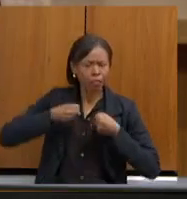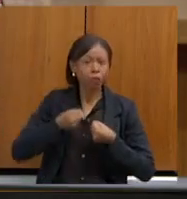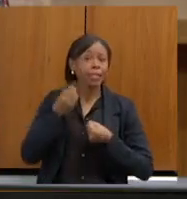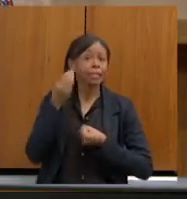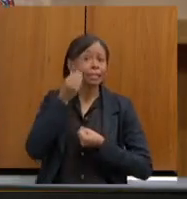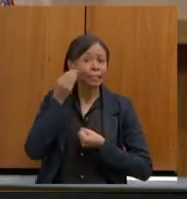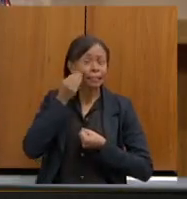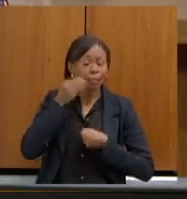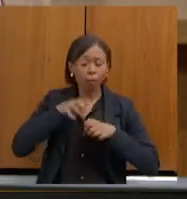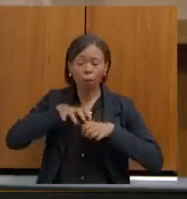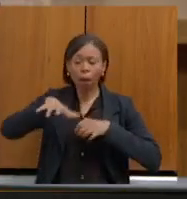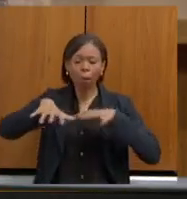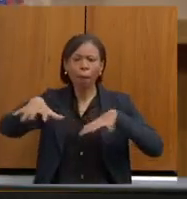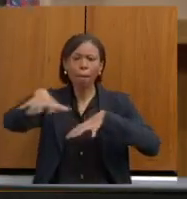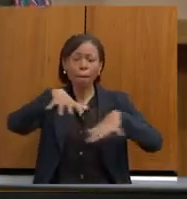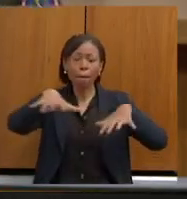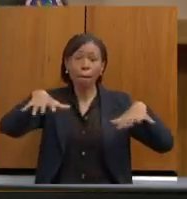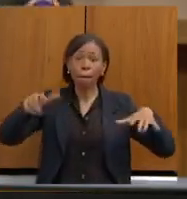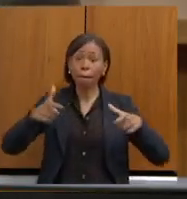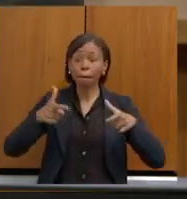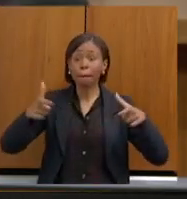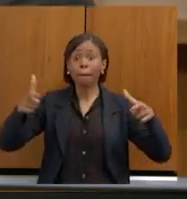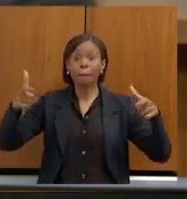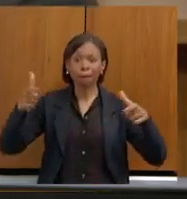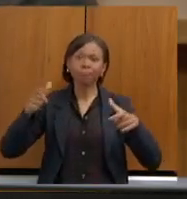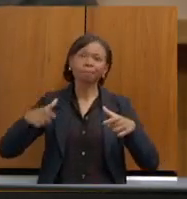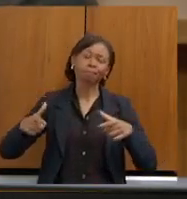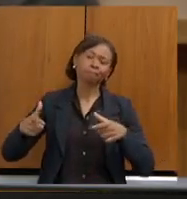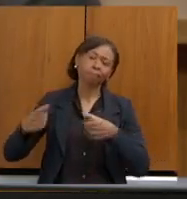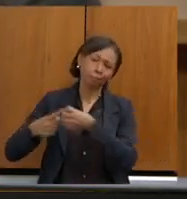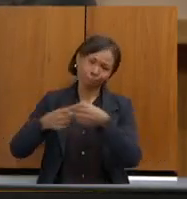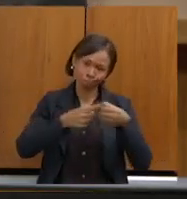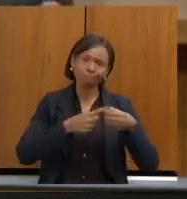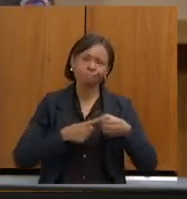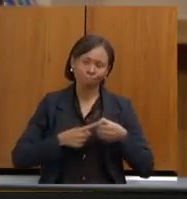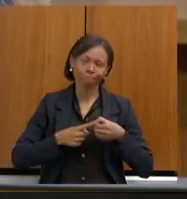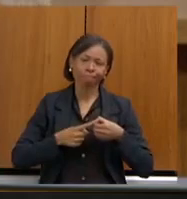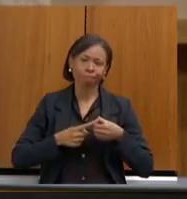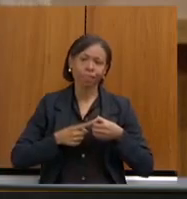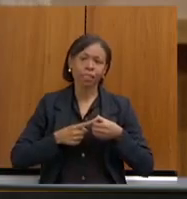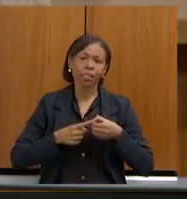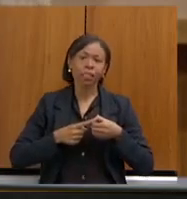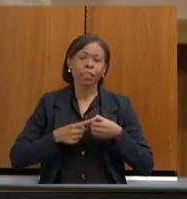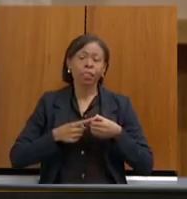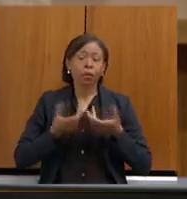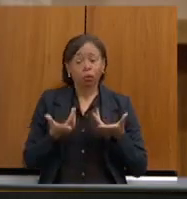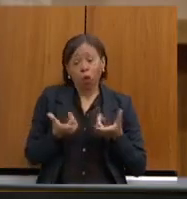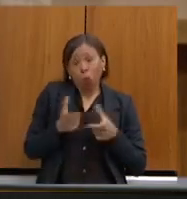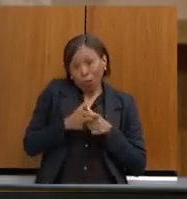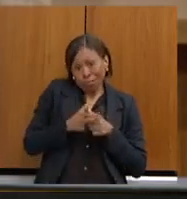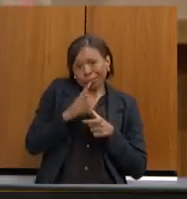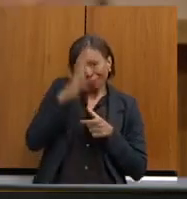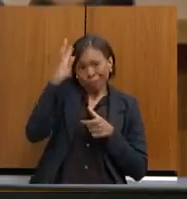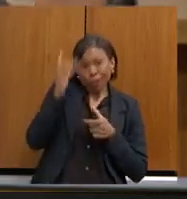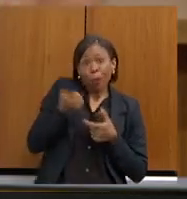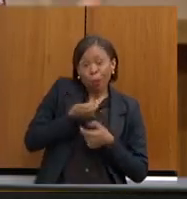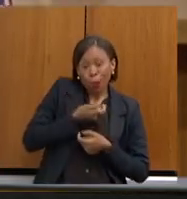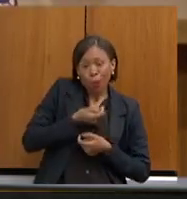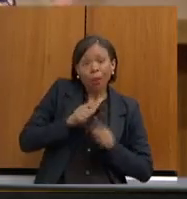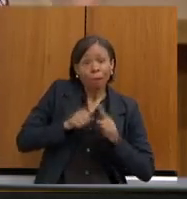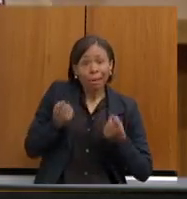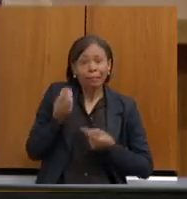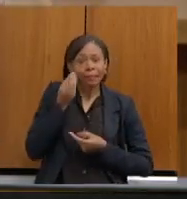possamos fazer mais com menos ou fazer mais com o número que já se tem e dessa maneira nós estaremos atendendo elevando o corpo de